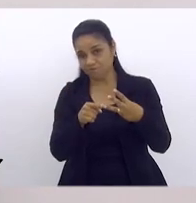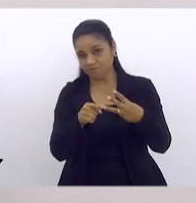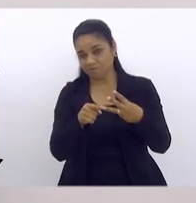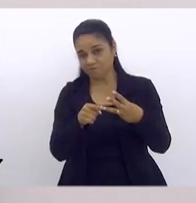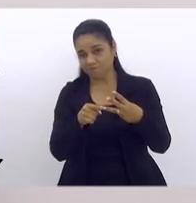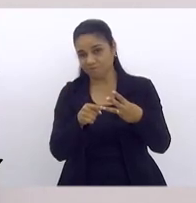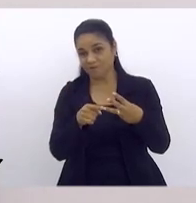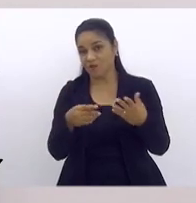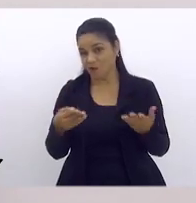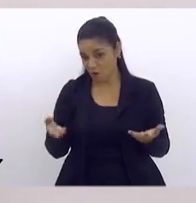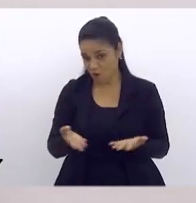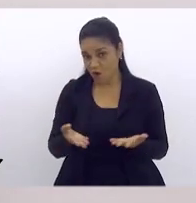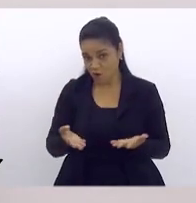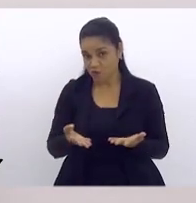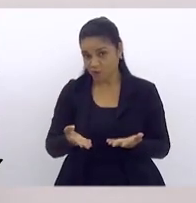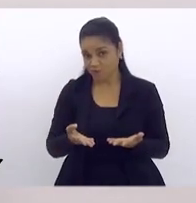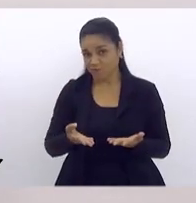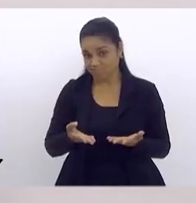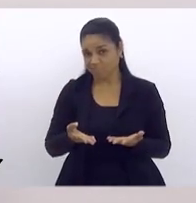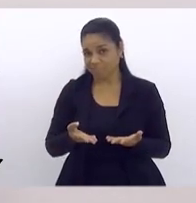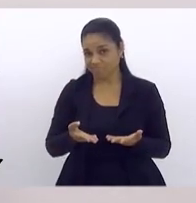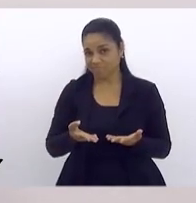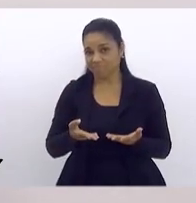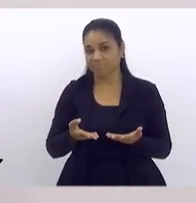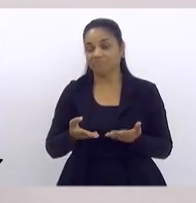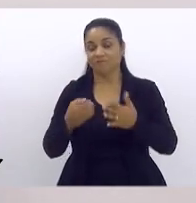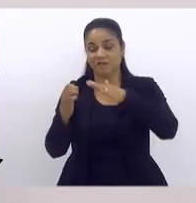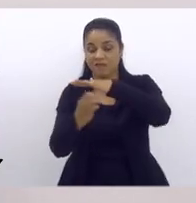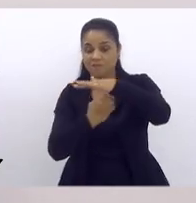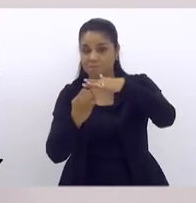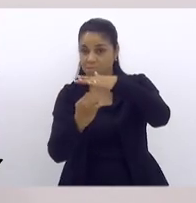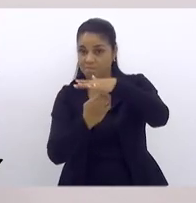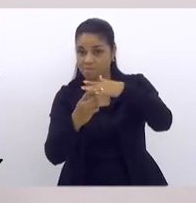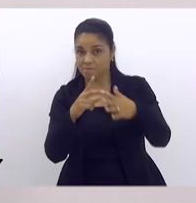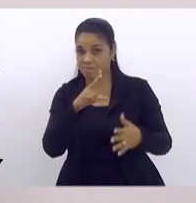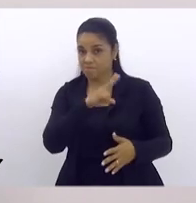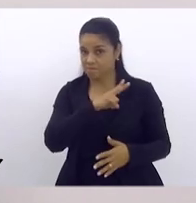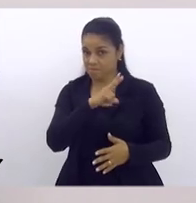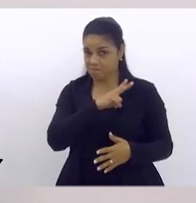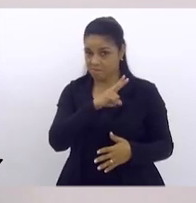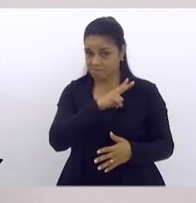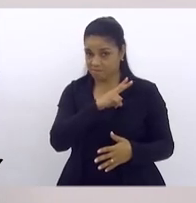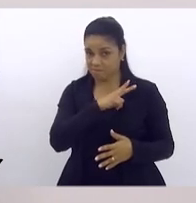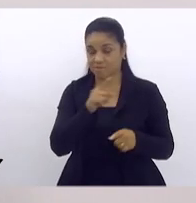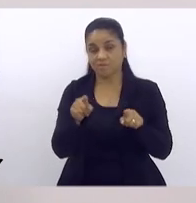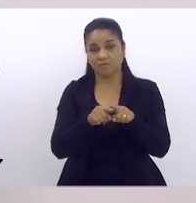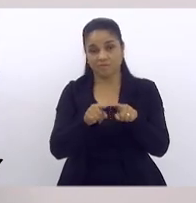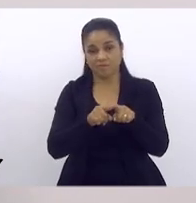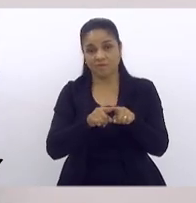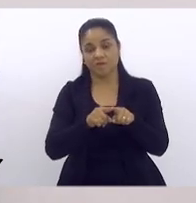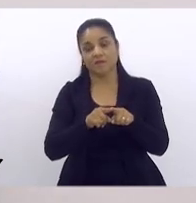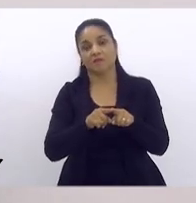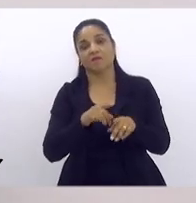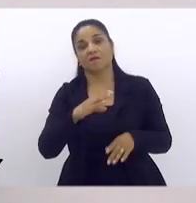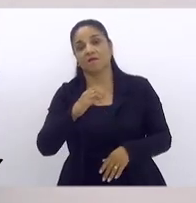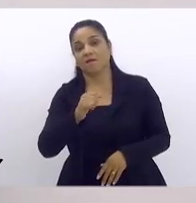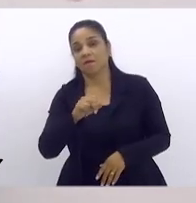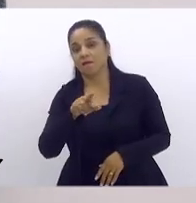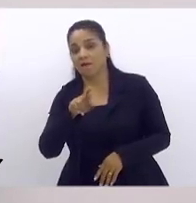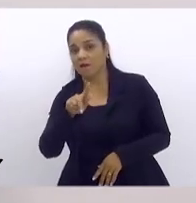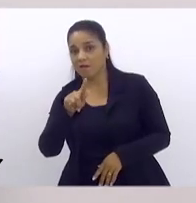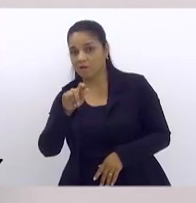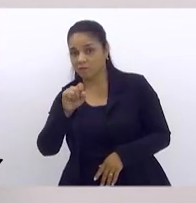vale nos dias de hoje que vale para a empresa privada e vale para os cargos convencionados e outras